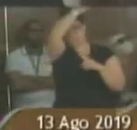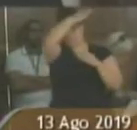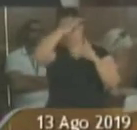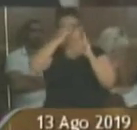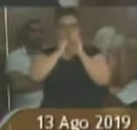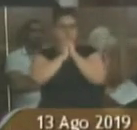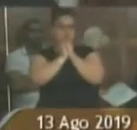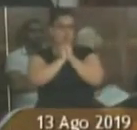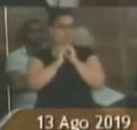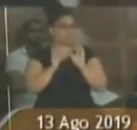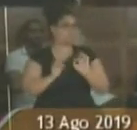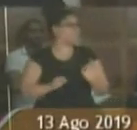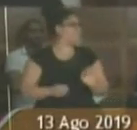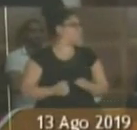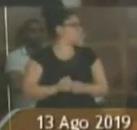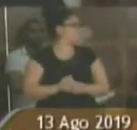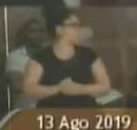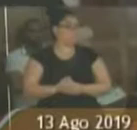Hoje ela é santa.